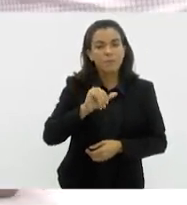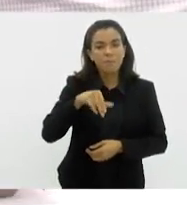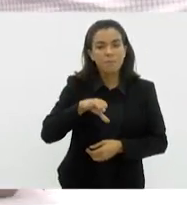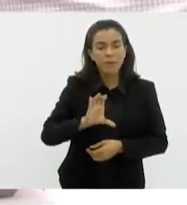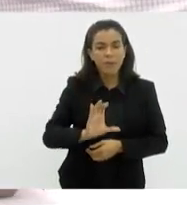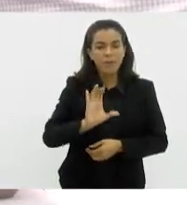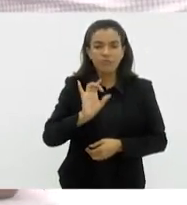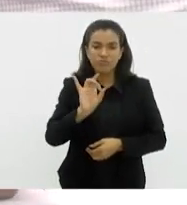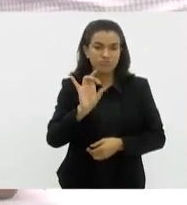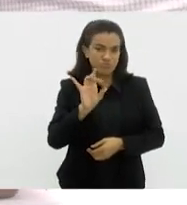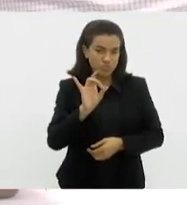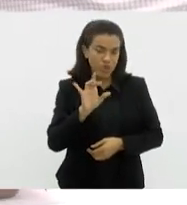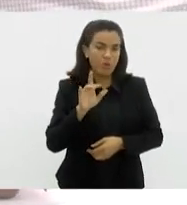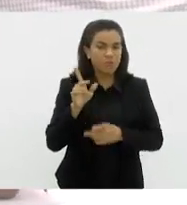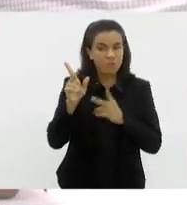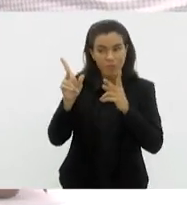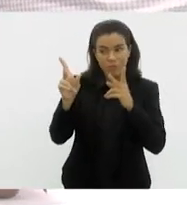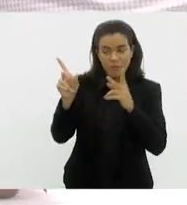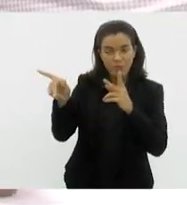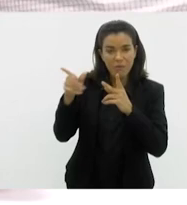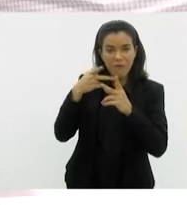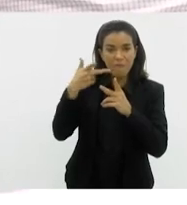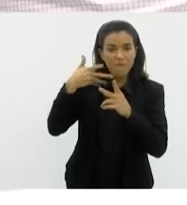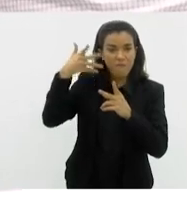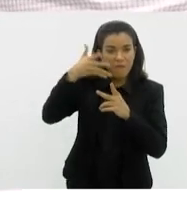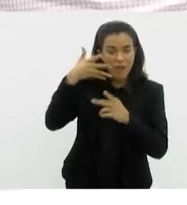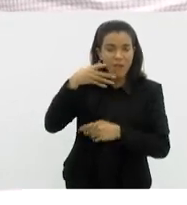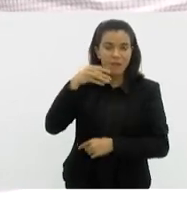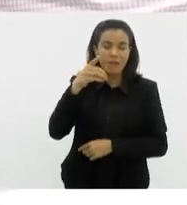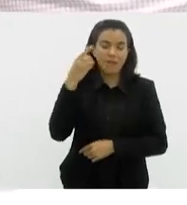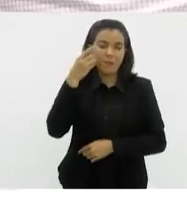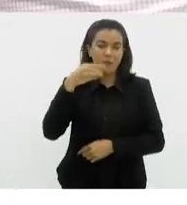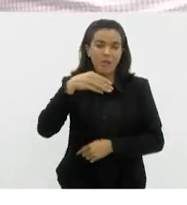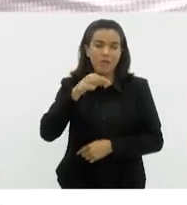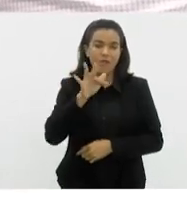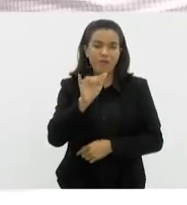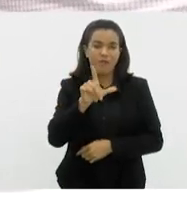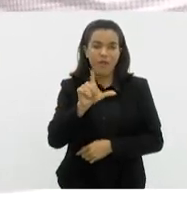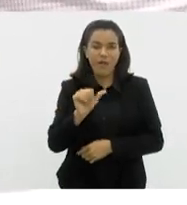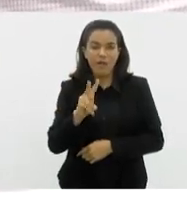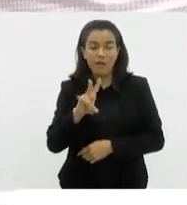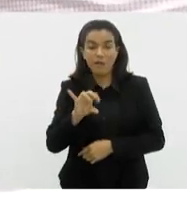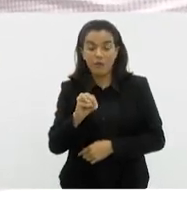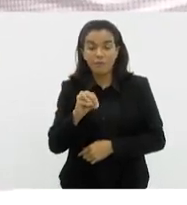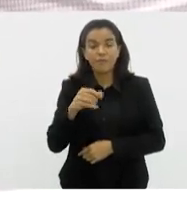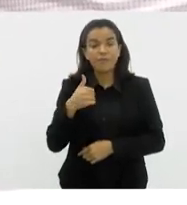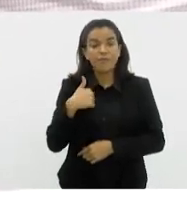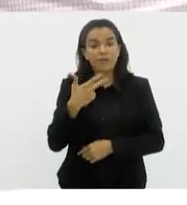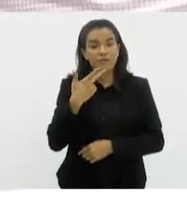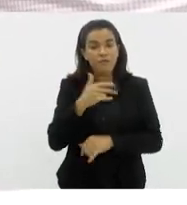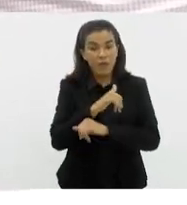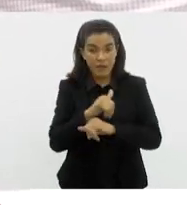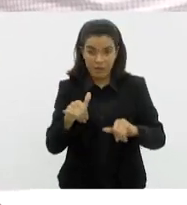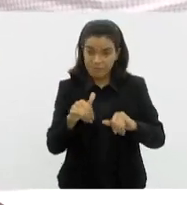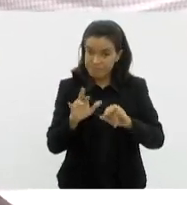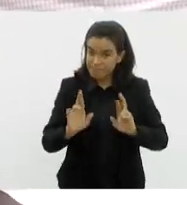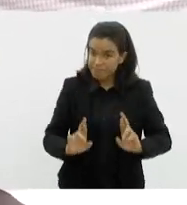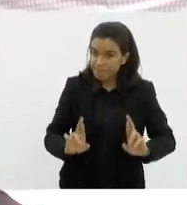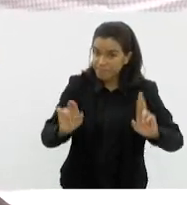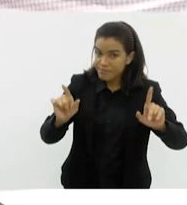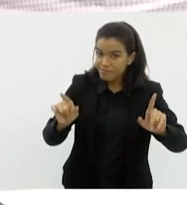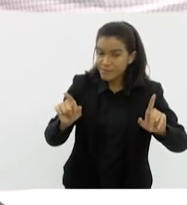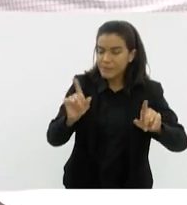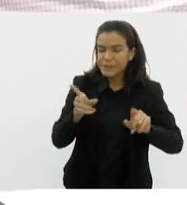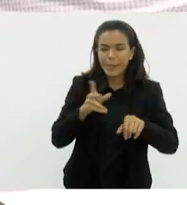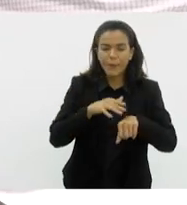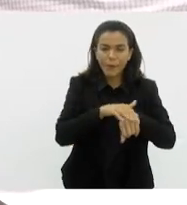função do que levantou o deputado Serafini, eu quero dizer o seguinte, que Há que fazer uma distinção, falo sempre com o deputado